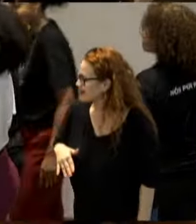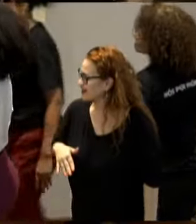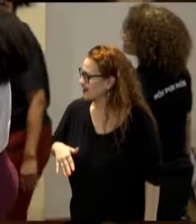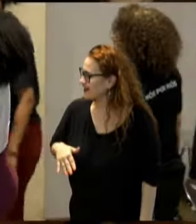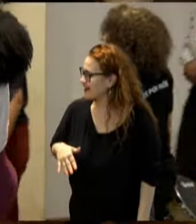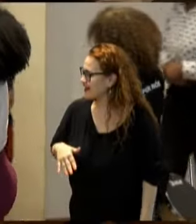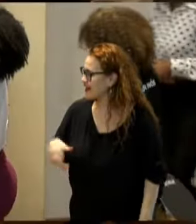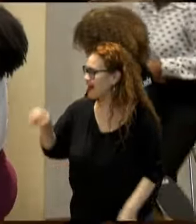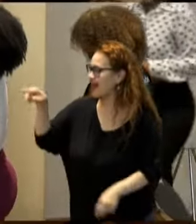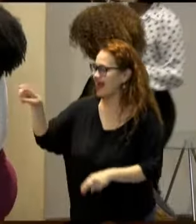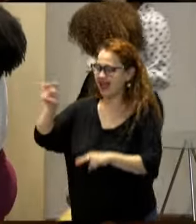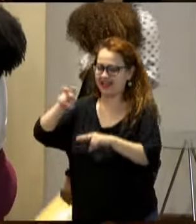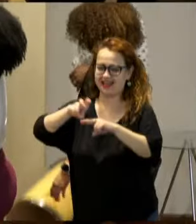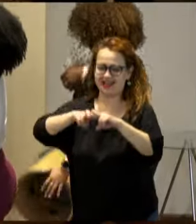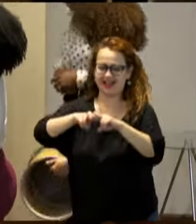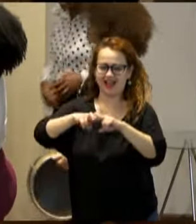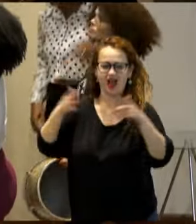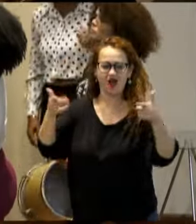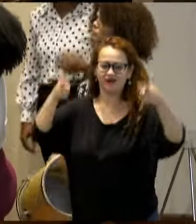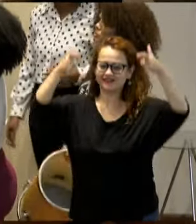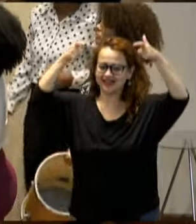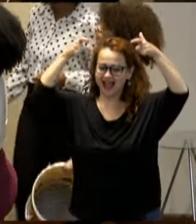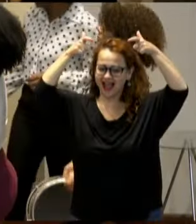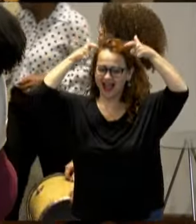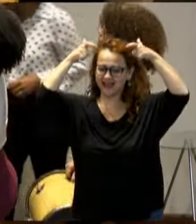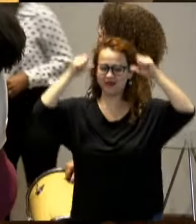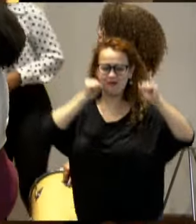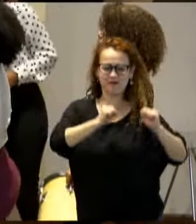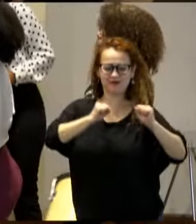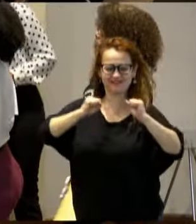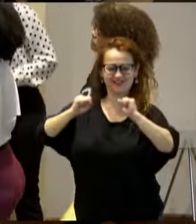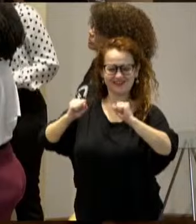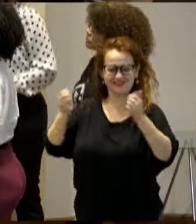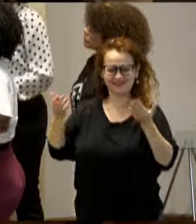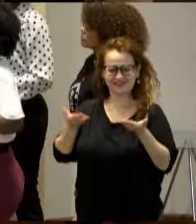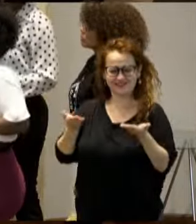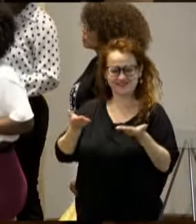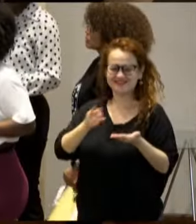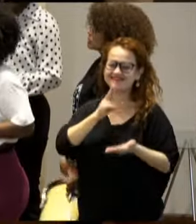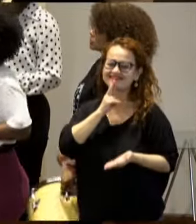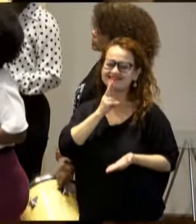sentar. És a nossa rainha, toda poderosa.